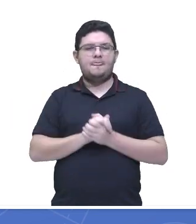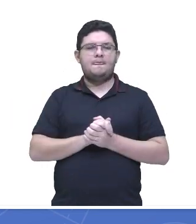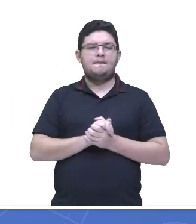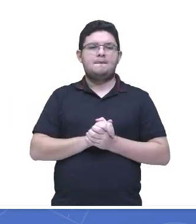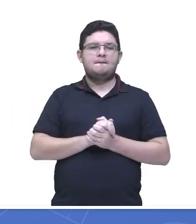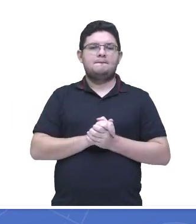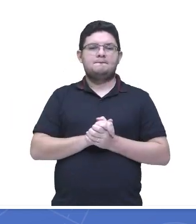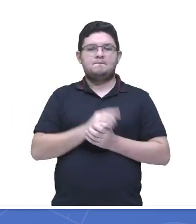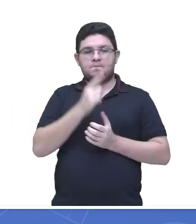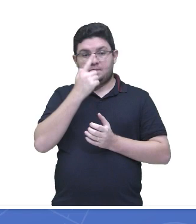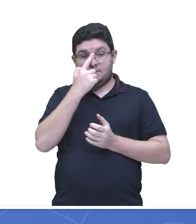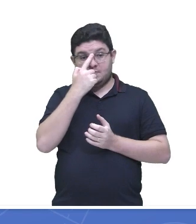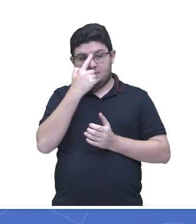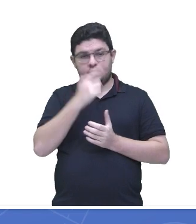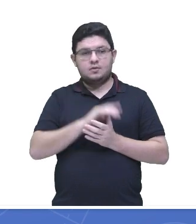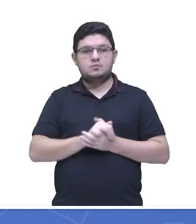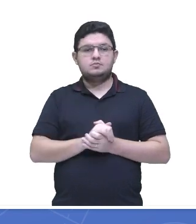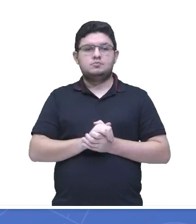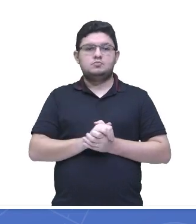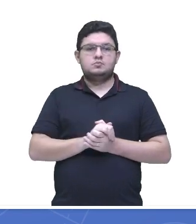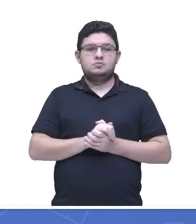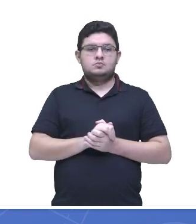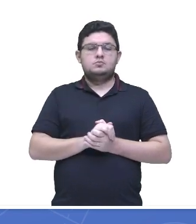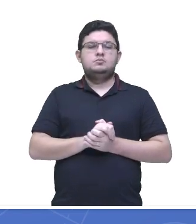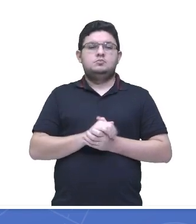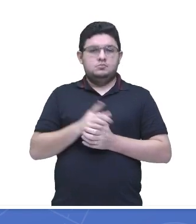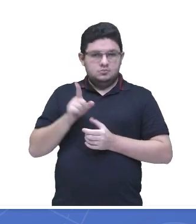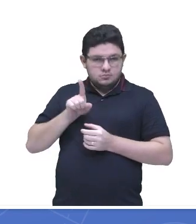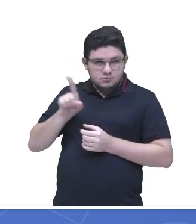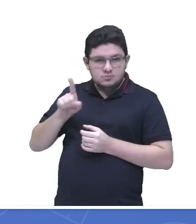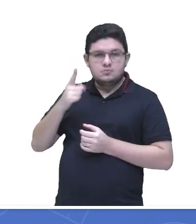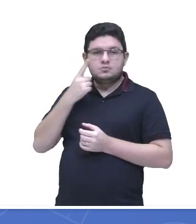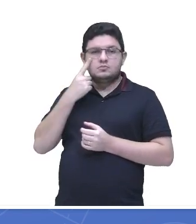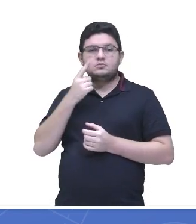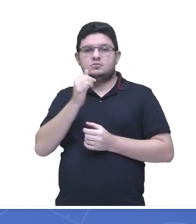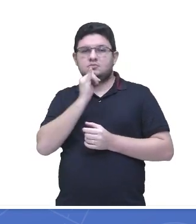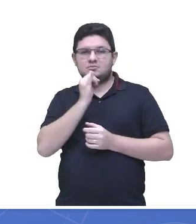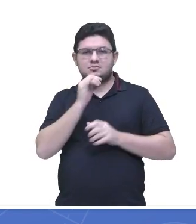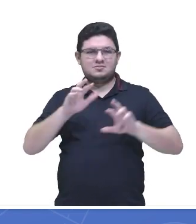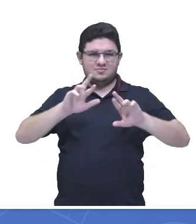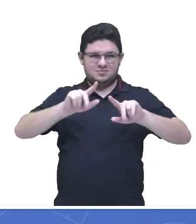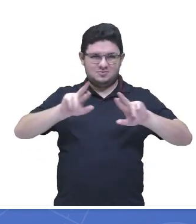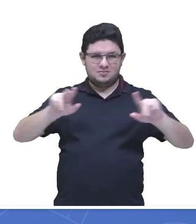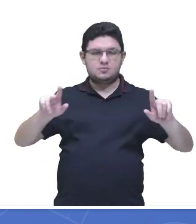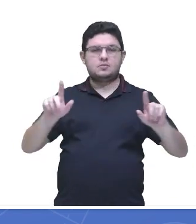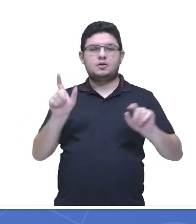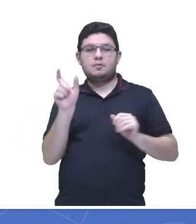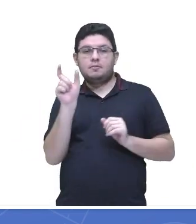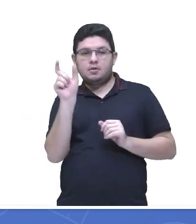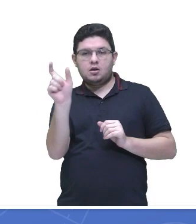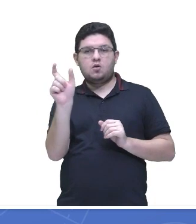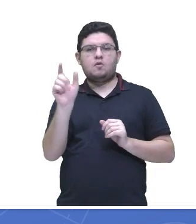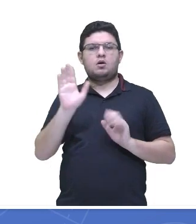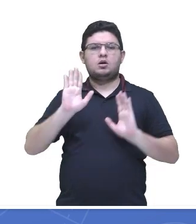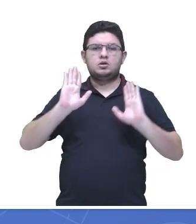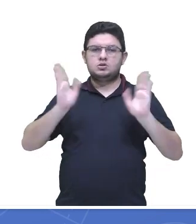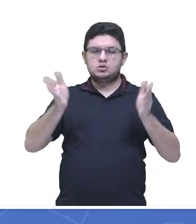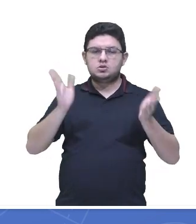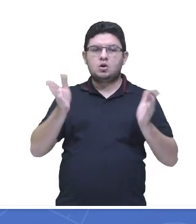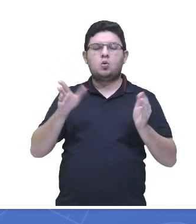Replay, reorganize, são exemplos de palavras que surgiram a partir do